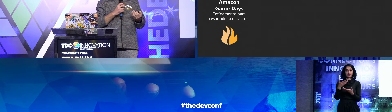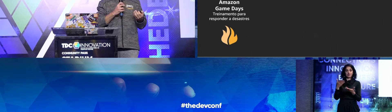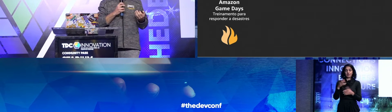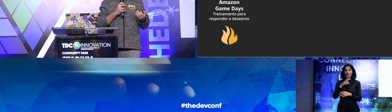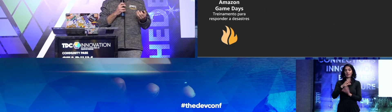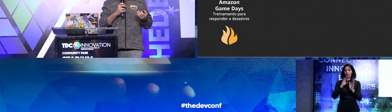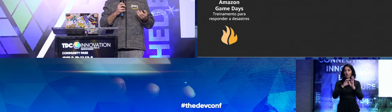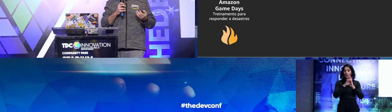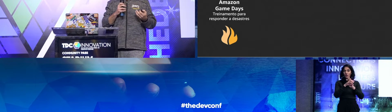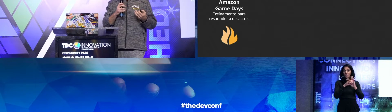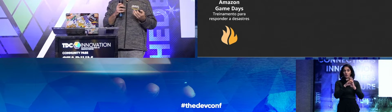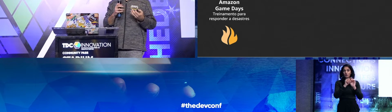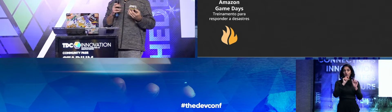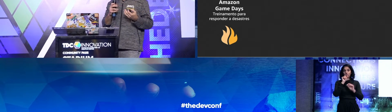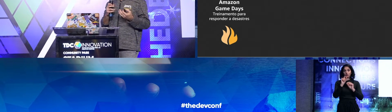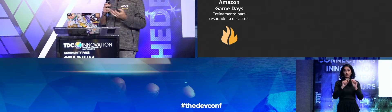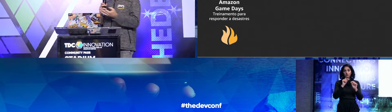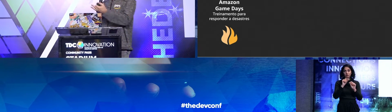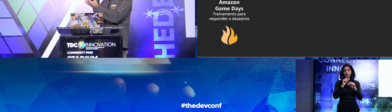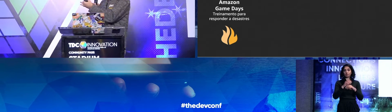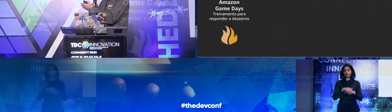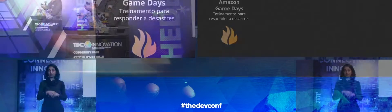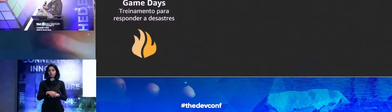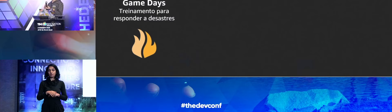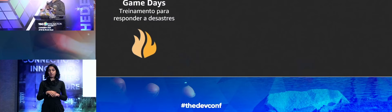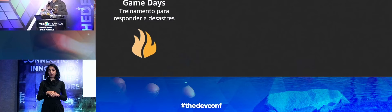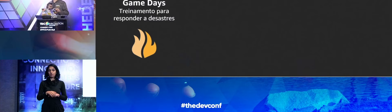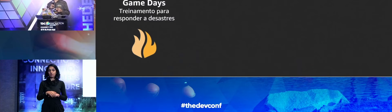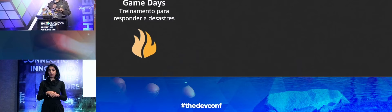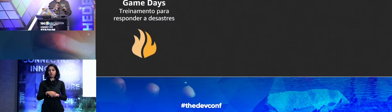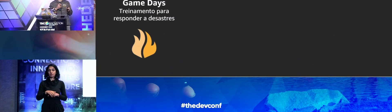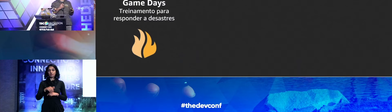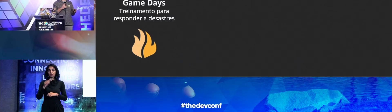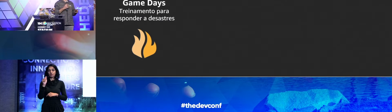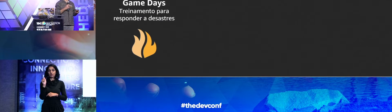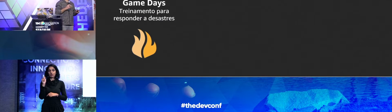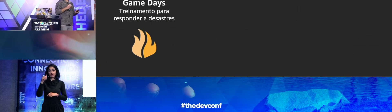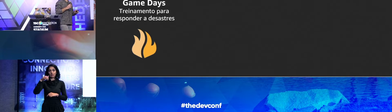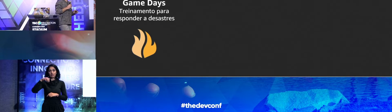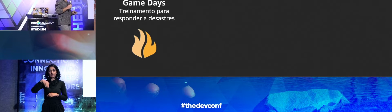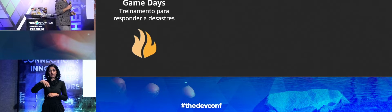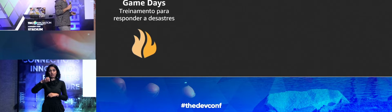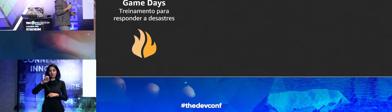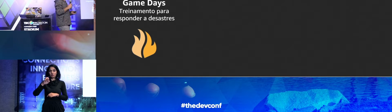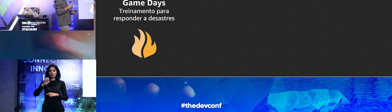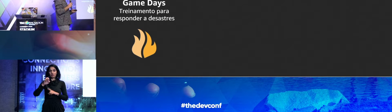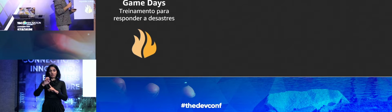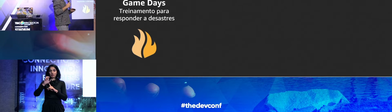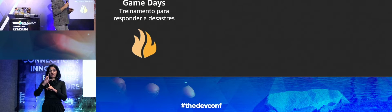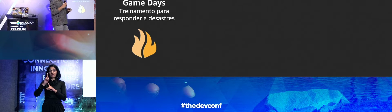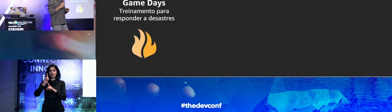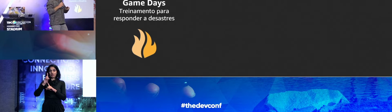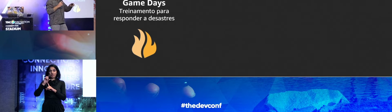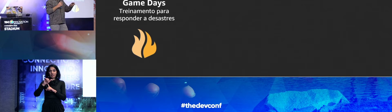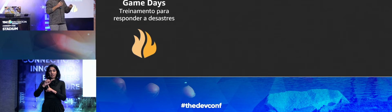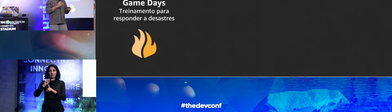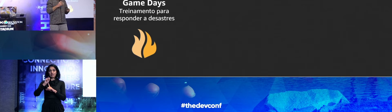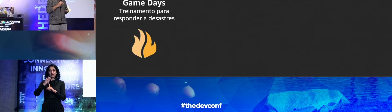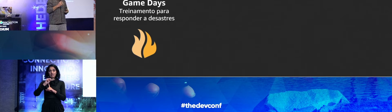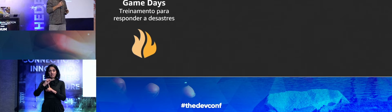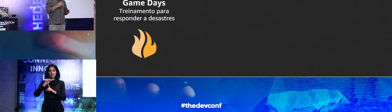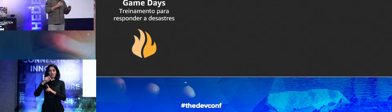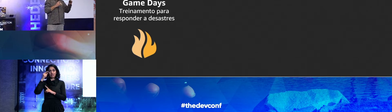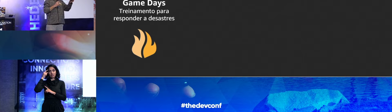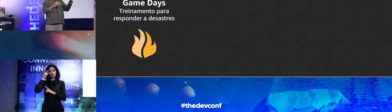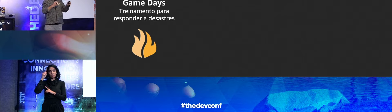né, de Game Days, onde a gente treina os nossos times de engenharia para o apocalipse. Que é, e se uma região cair?